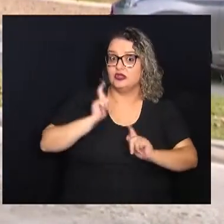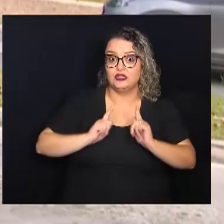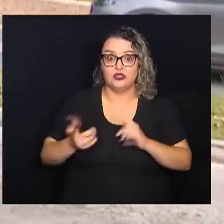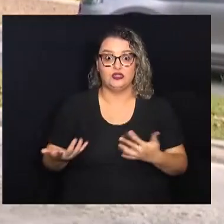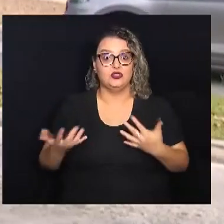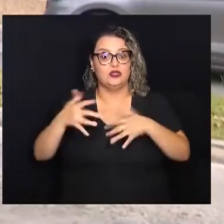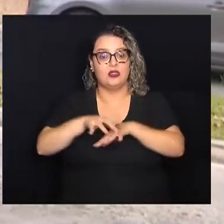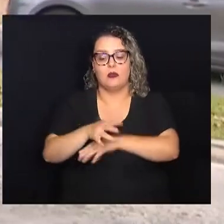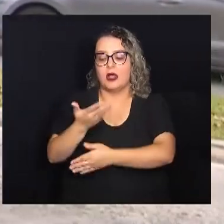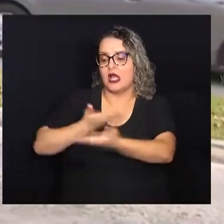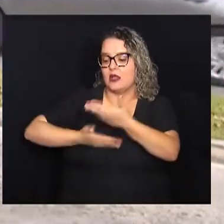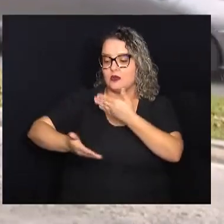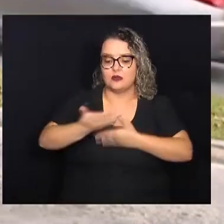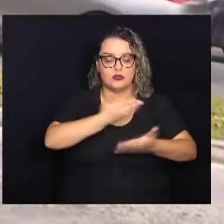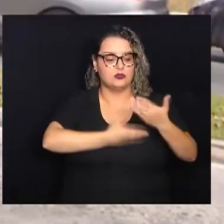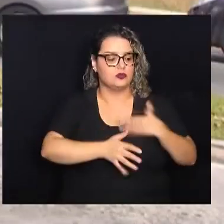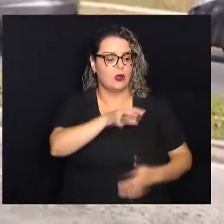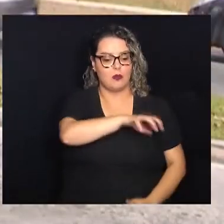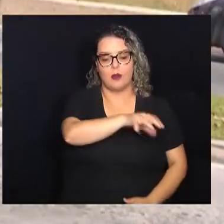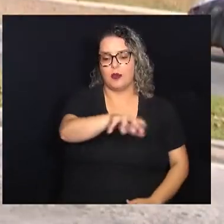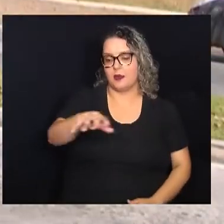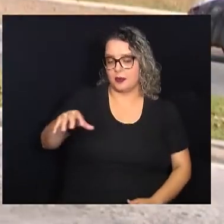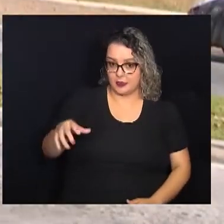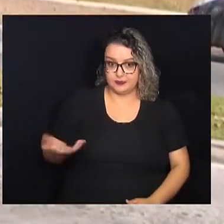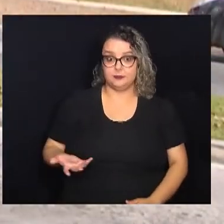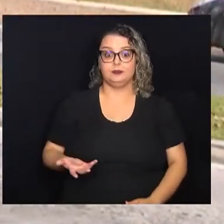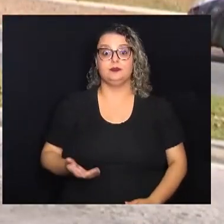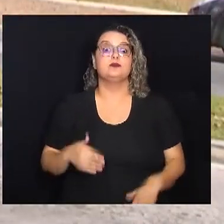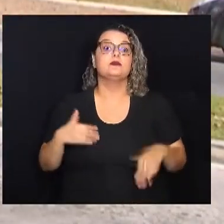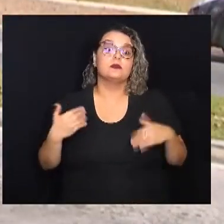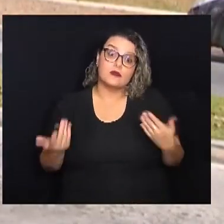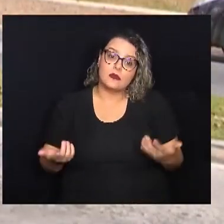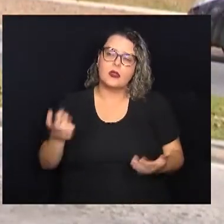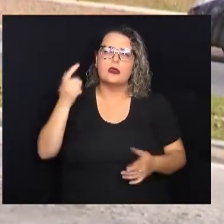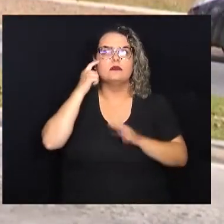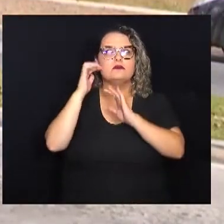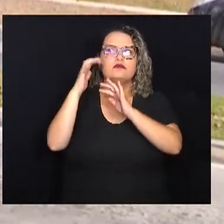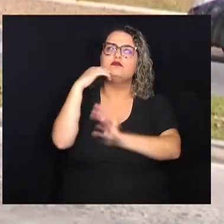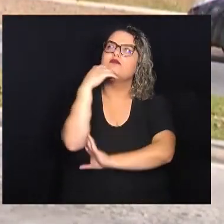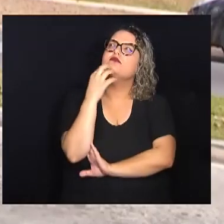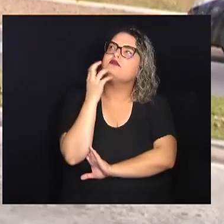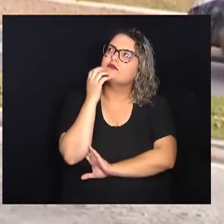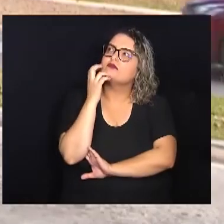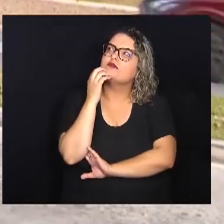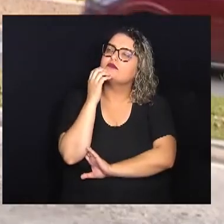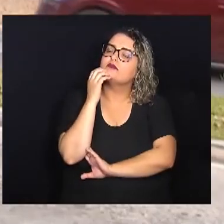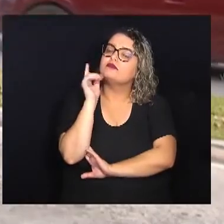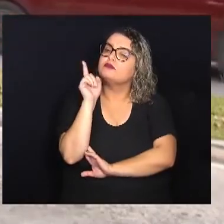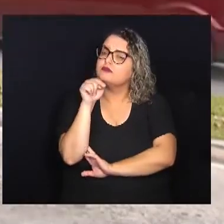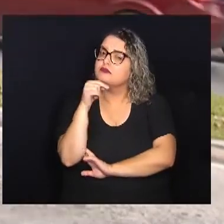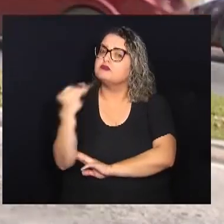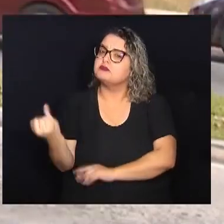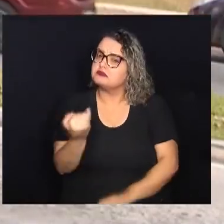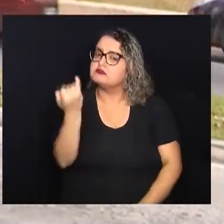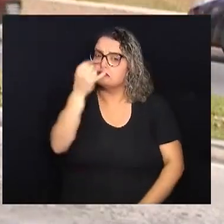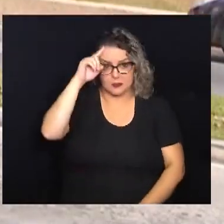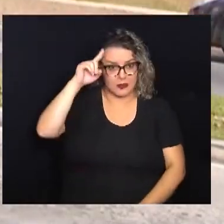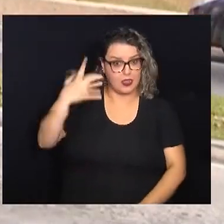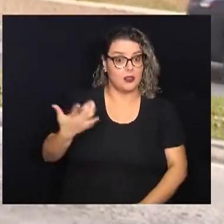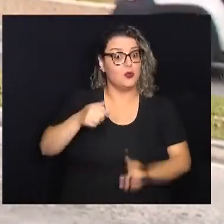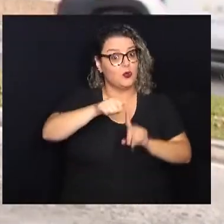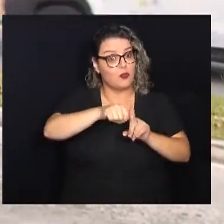de todas as unidades. E a partir daí a gente pensou no que seria importante nesse dia, né, no mês